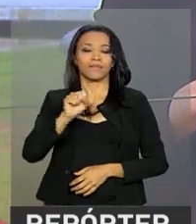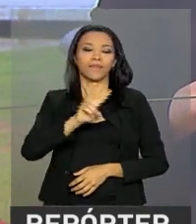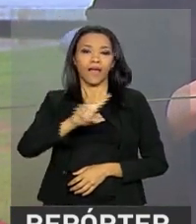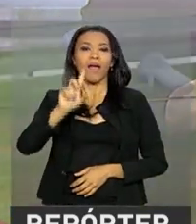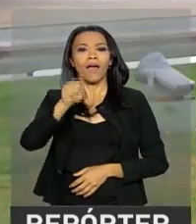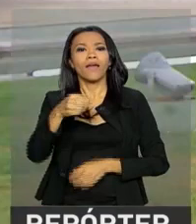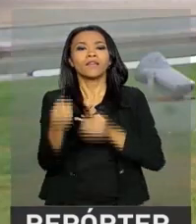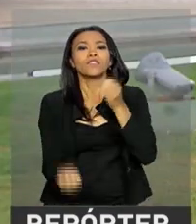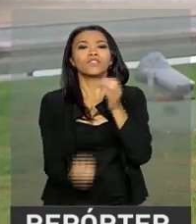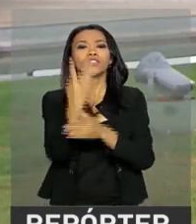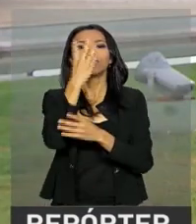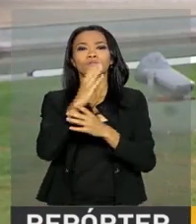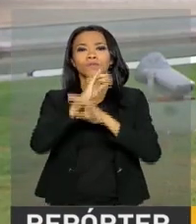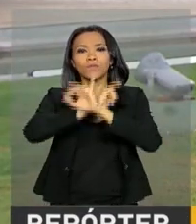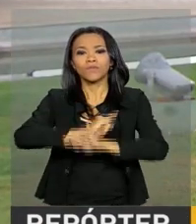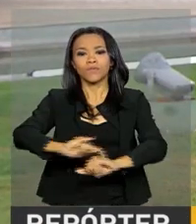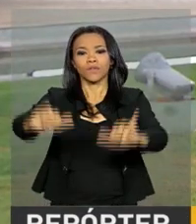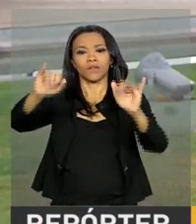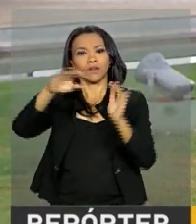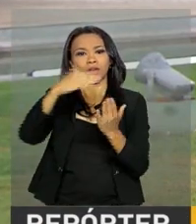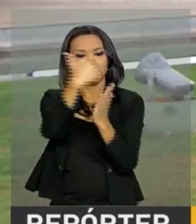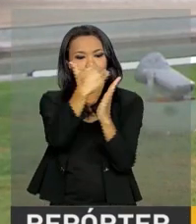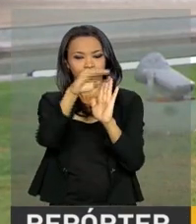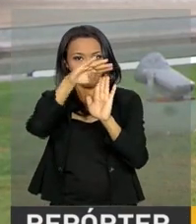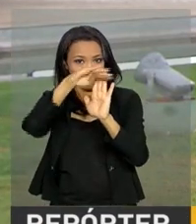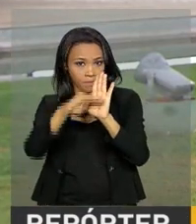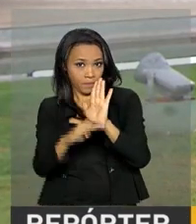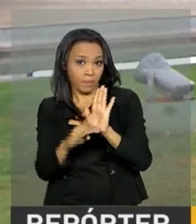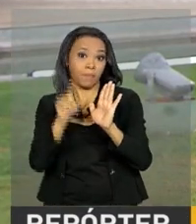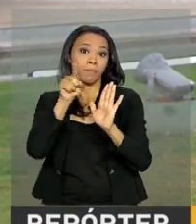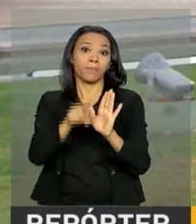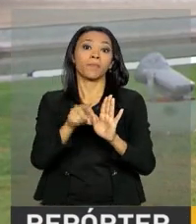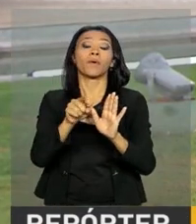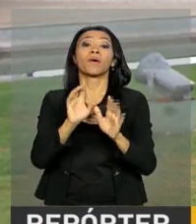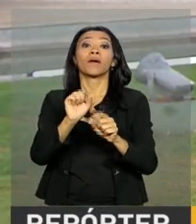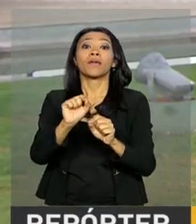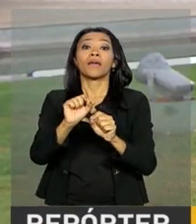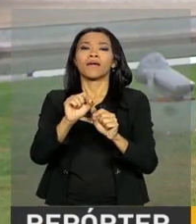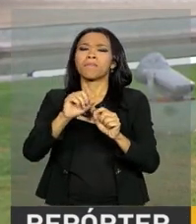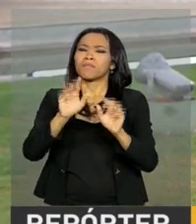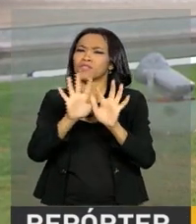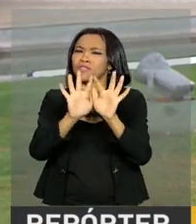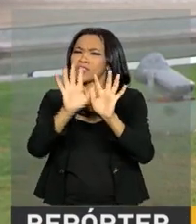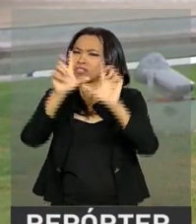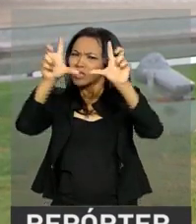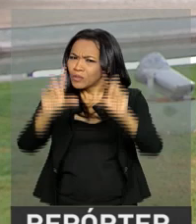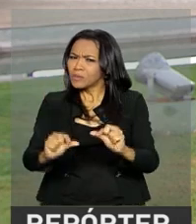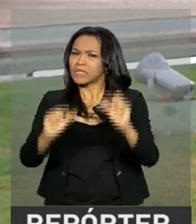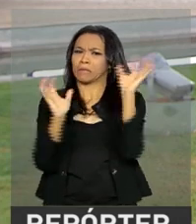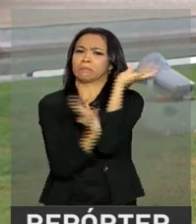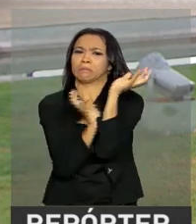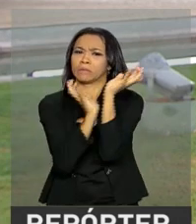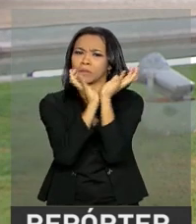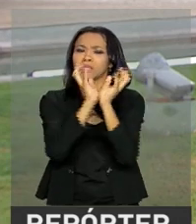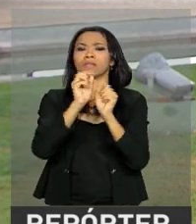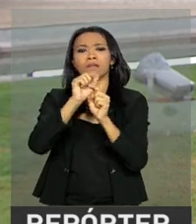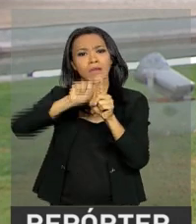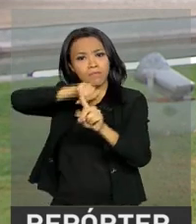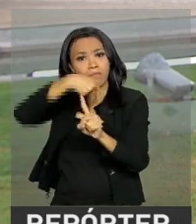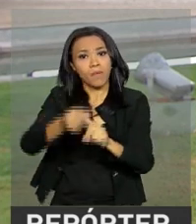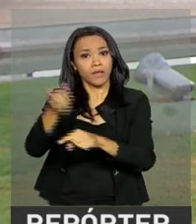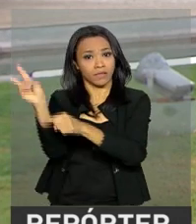o lançamento do programa Empreender Mais Simples, menos burocracia, mais crédito. Esse programa